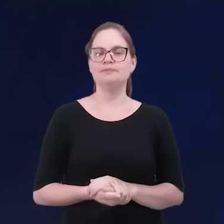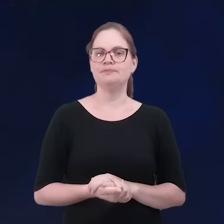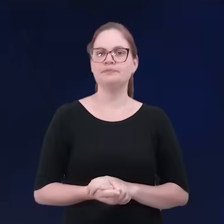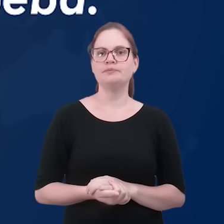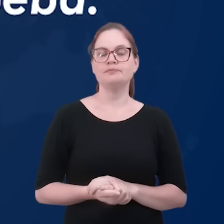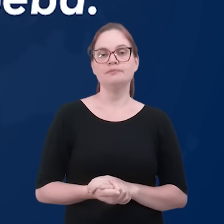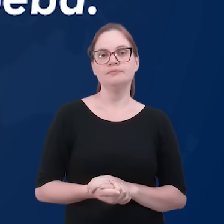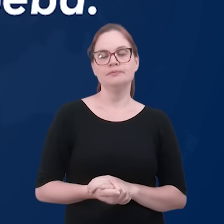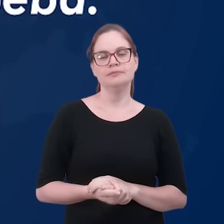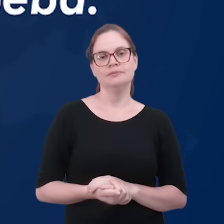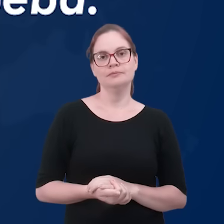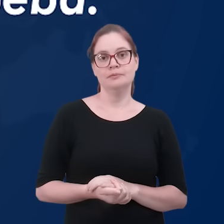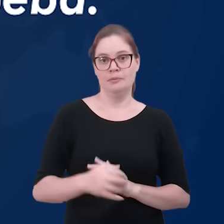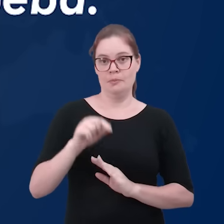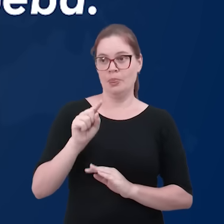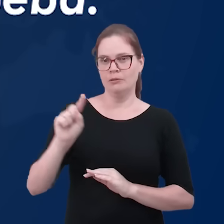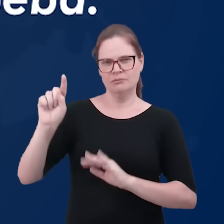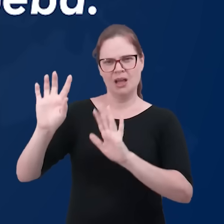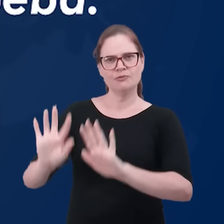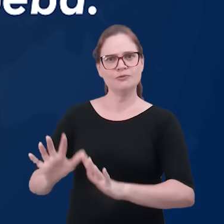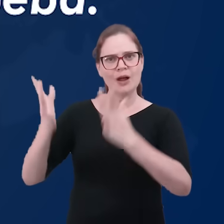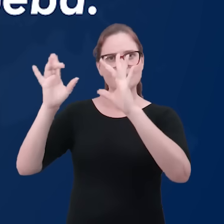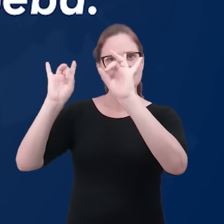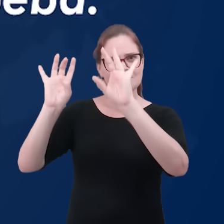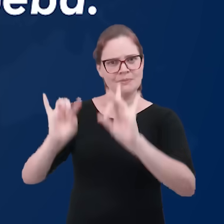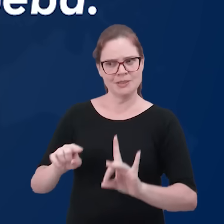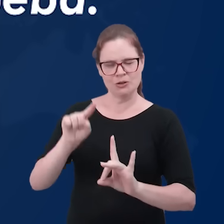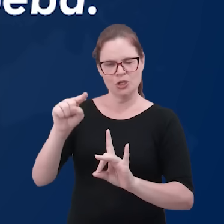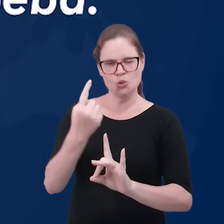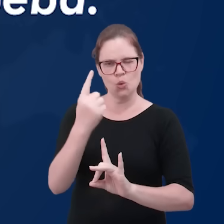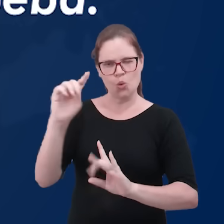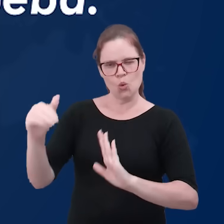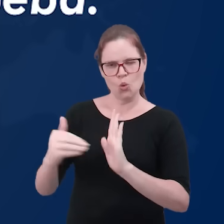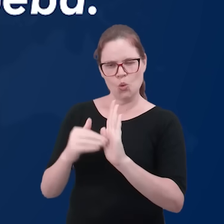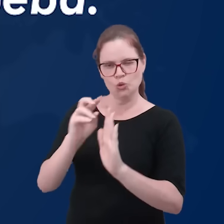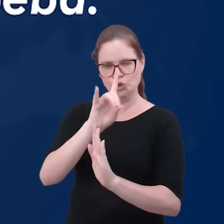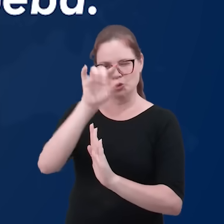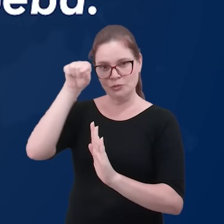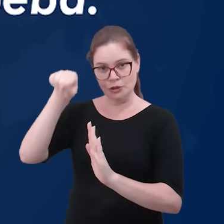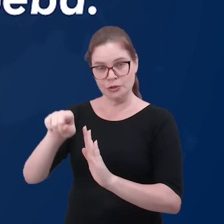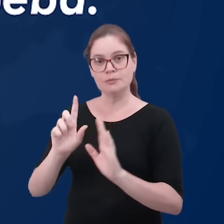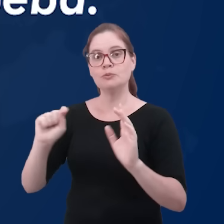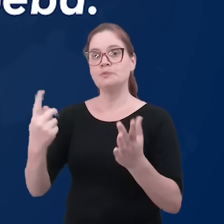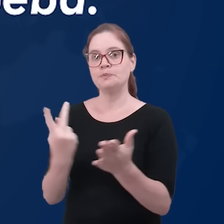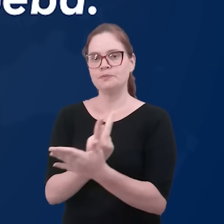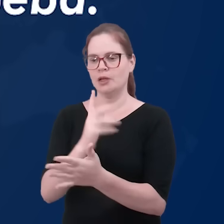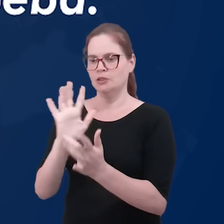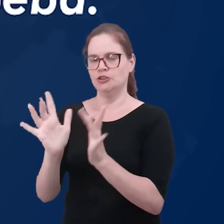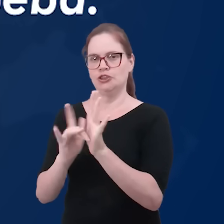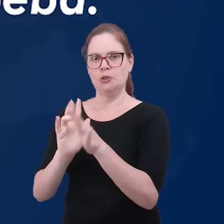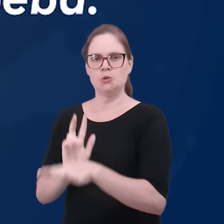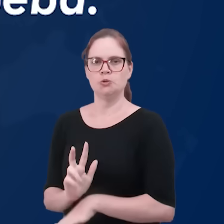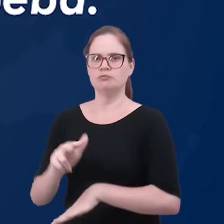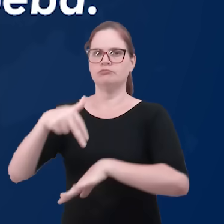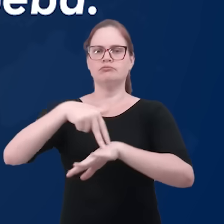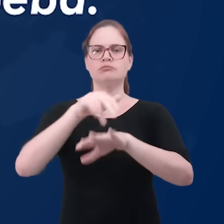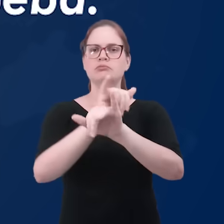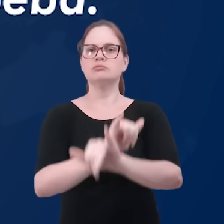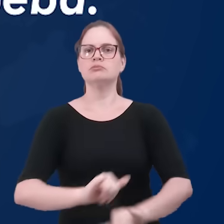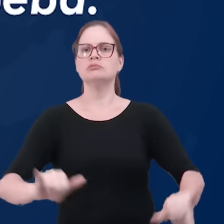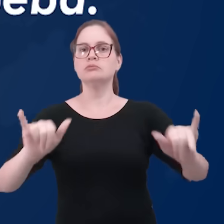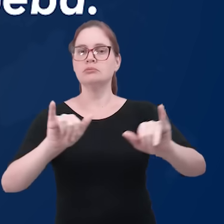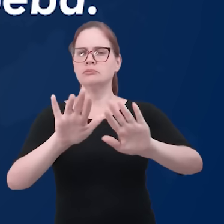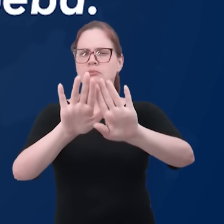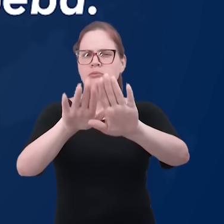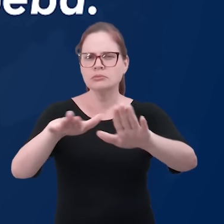Deus. E no último dia, o grande dia da festa, Jesus pôs-se em pé e clamou